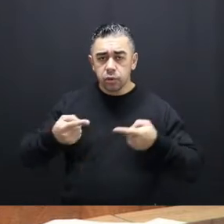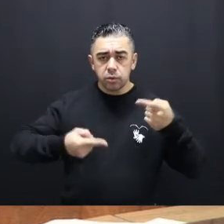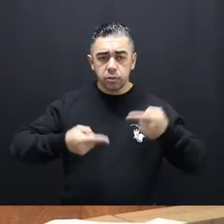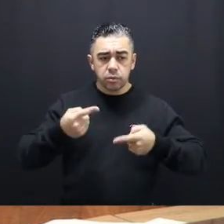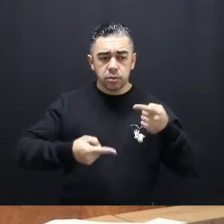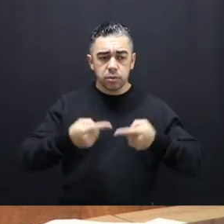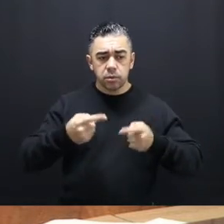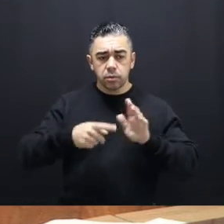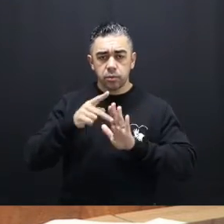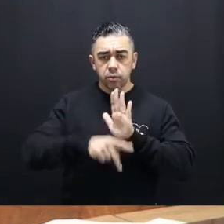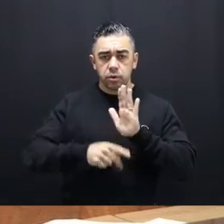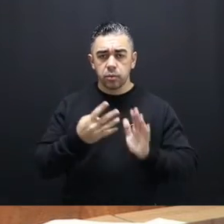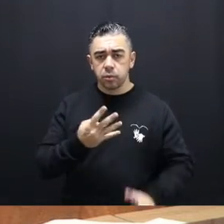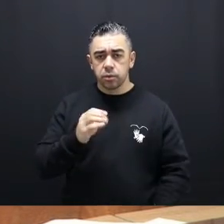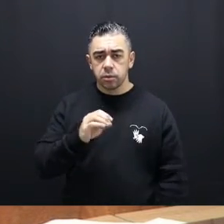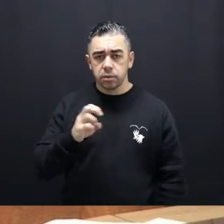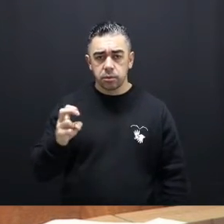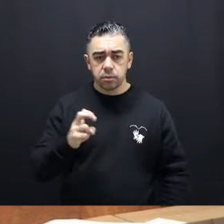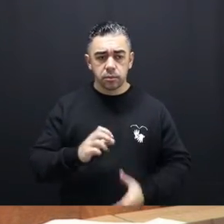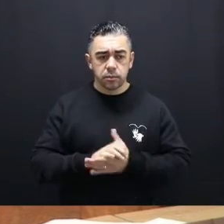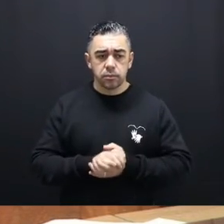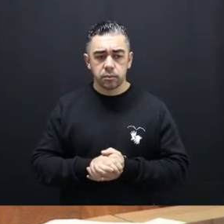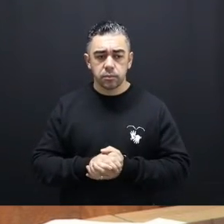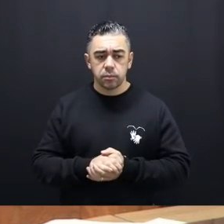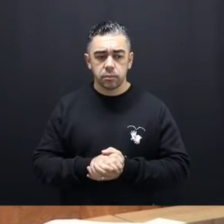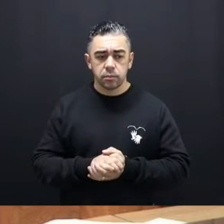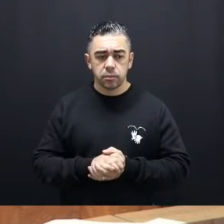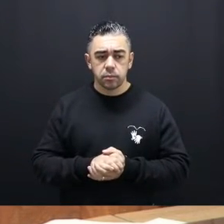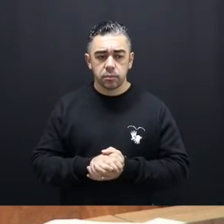projeto 405 com a palavra